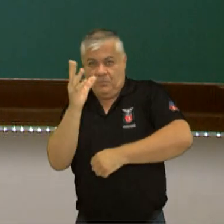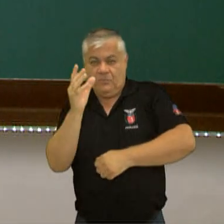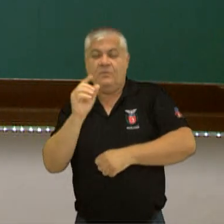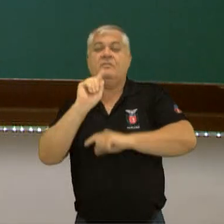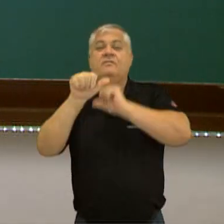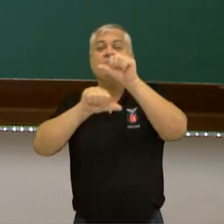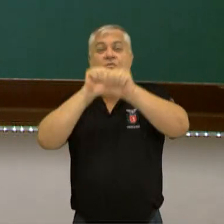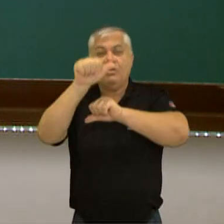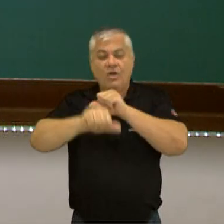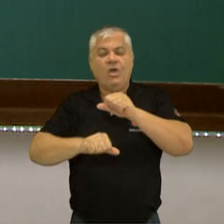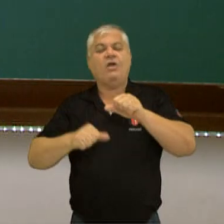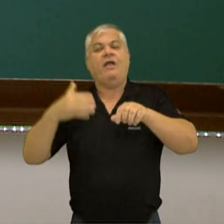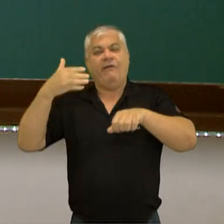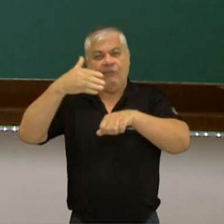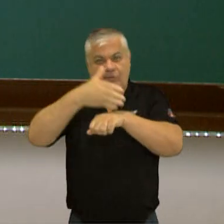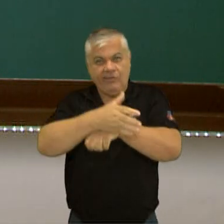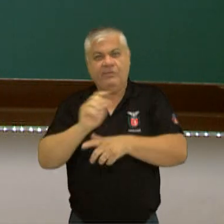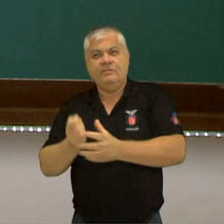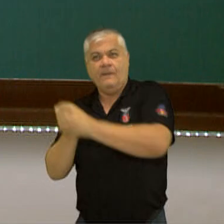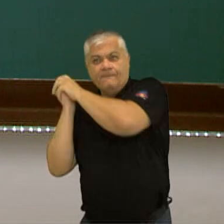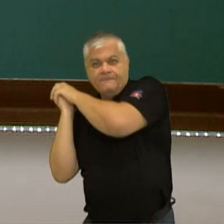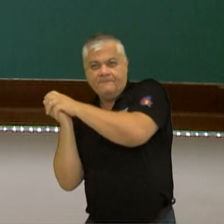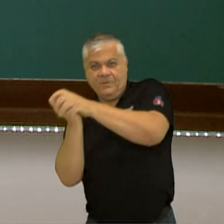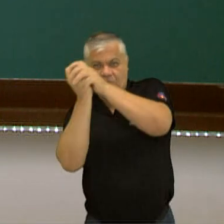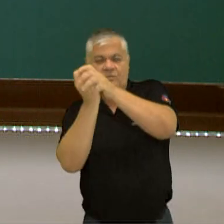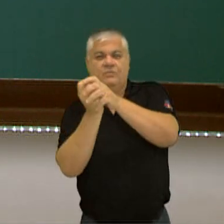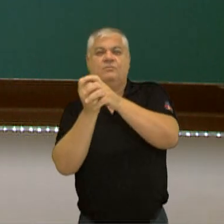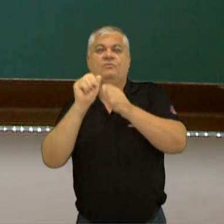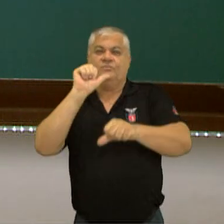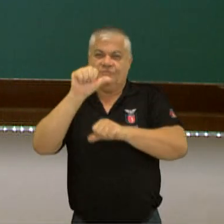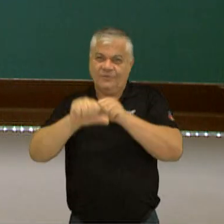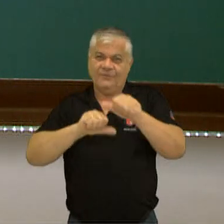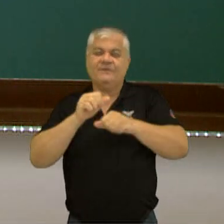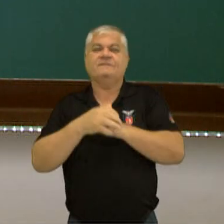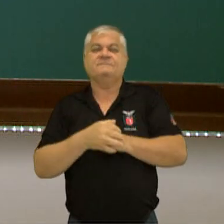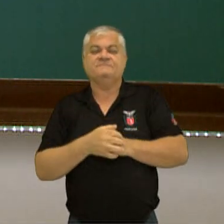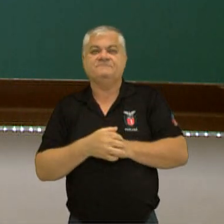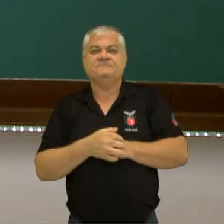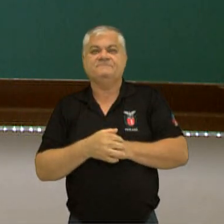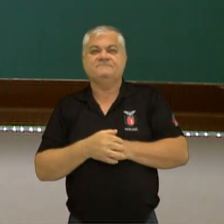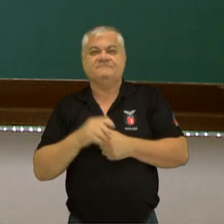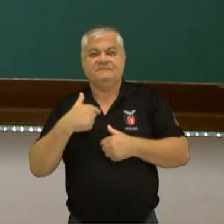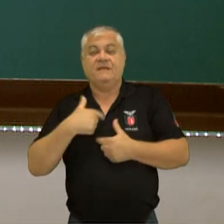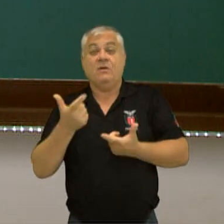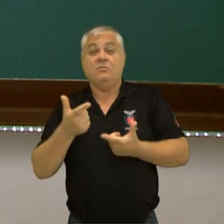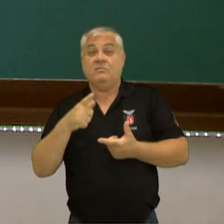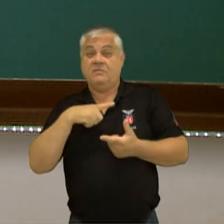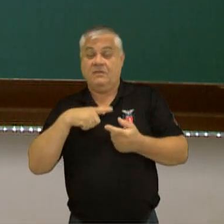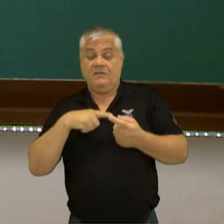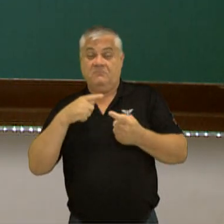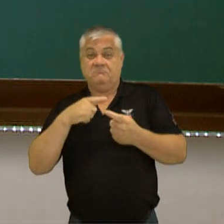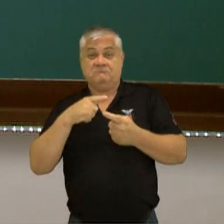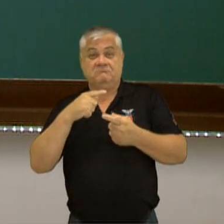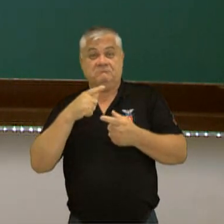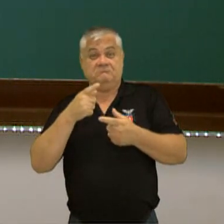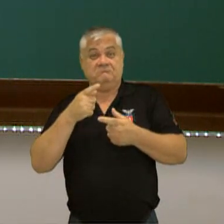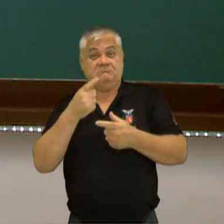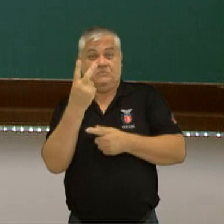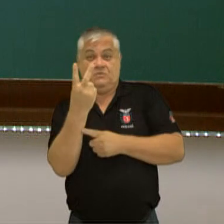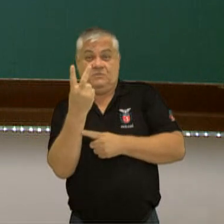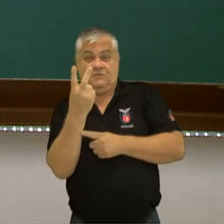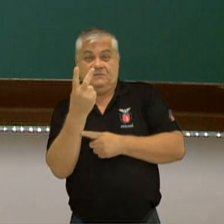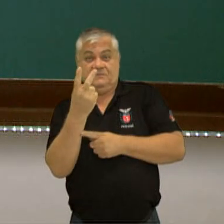defensiva, né, que vai ficar ali para pegar as bolas dos rebatedores. Então, ela é dividida em 2 partes, tá?